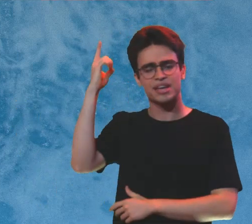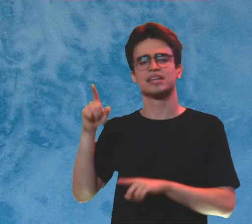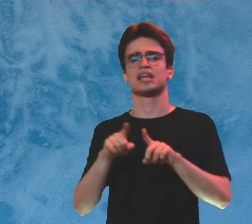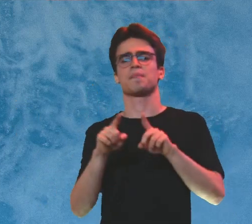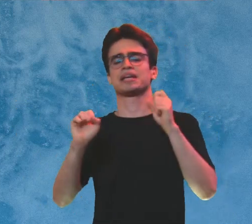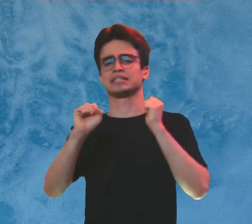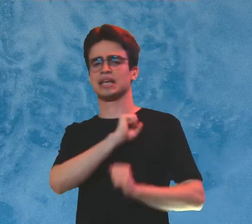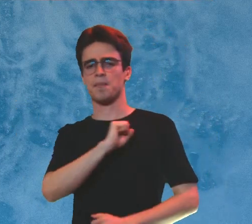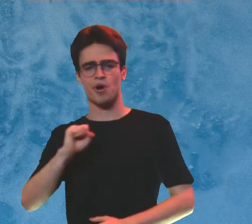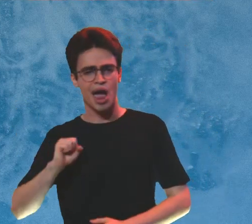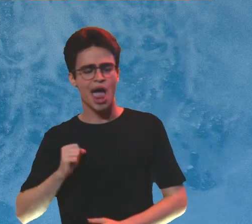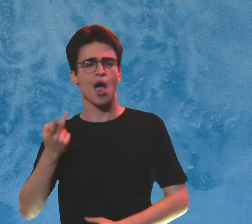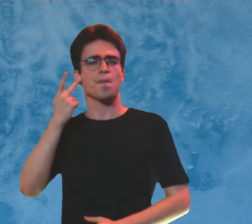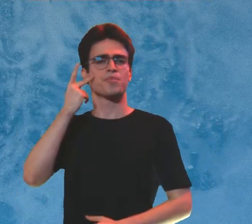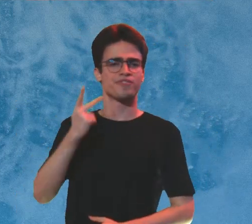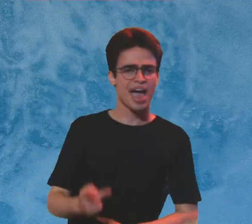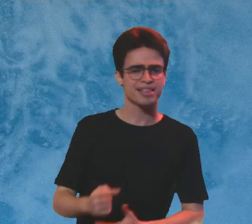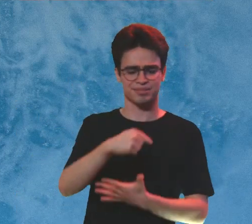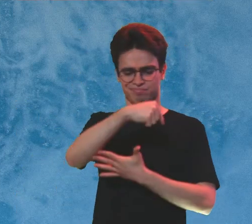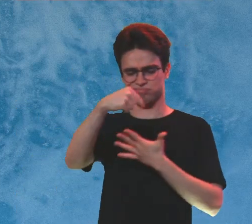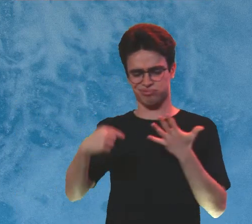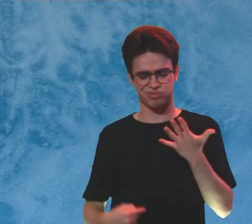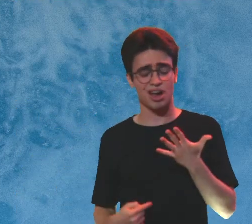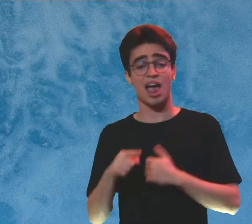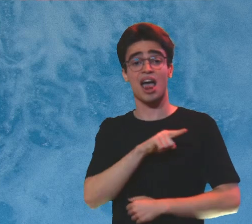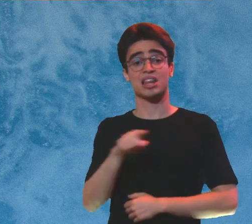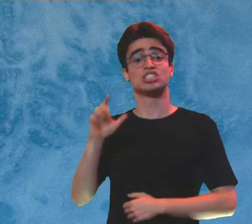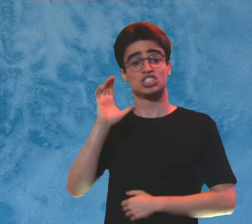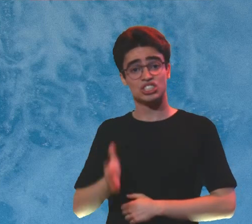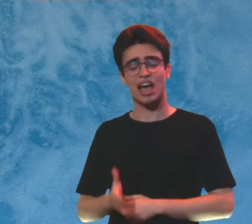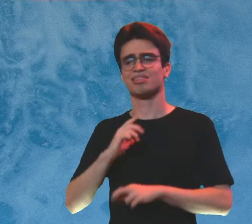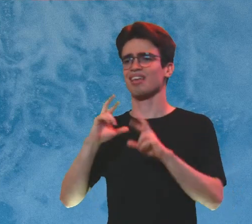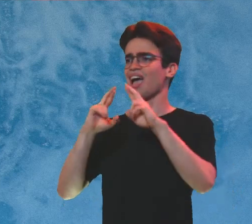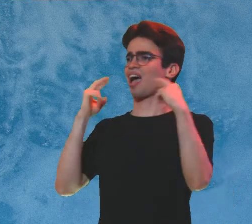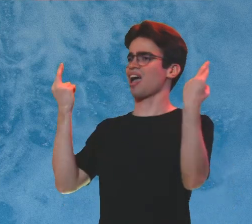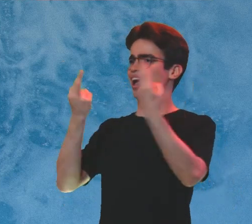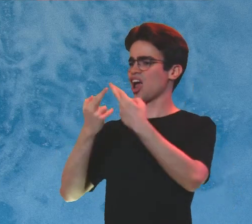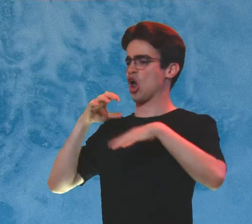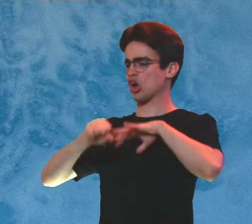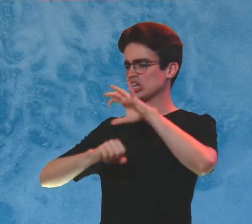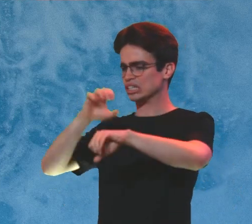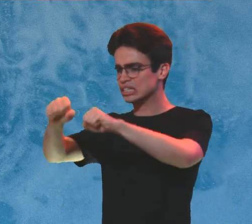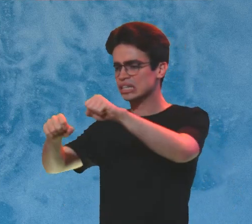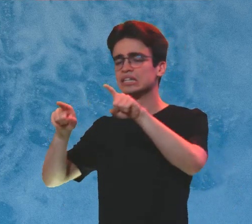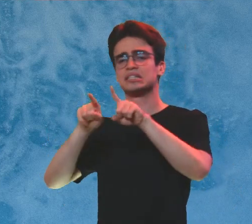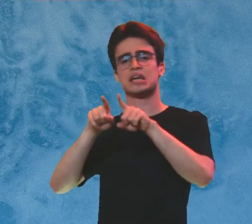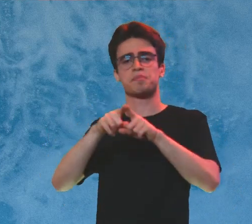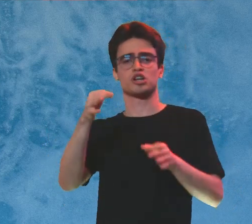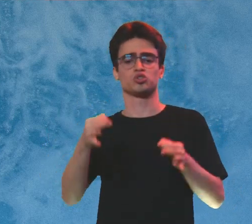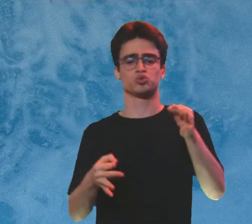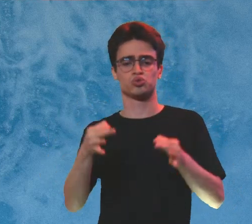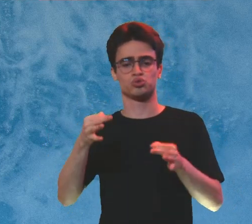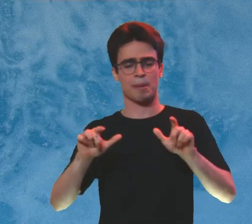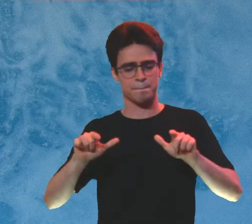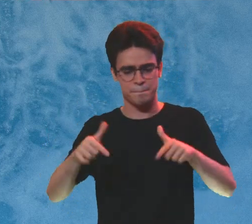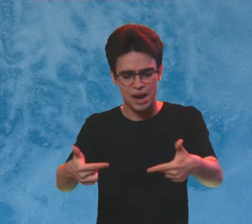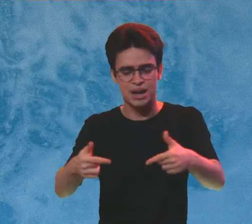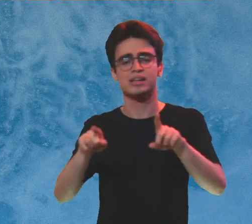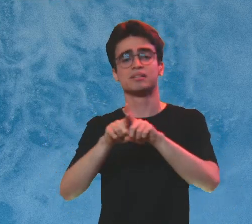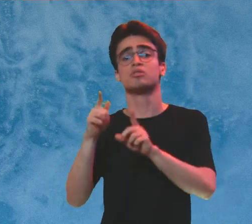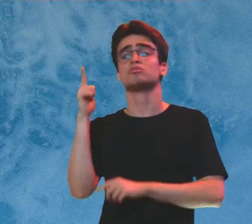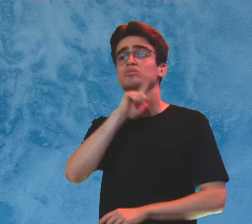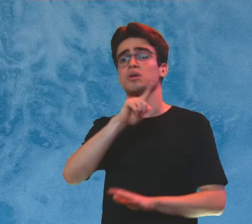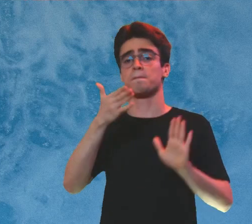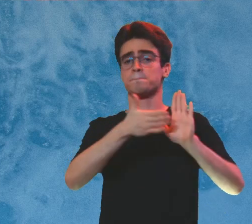Samuel e os profetas, os quais, pela fé, conquistaram reinos, praticaram a justiça, alcançaram o cumprimento